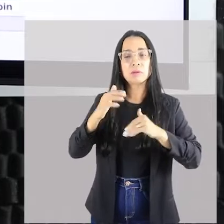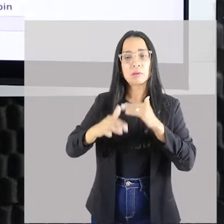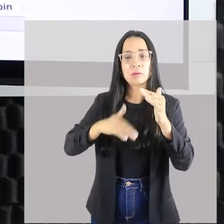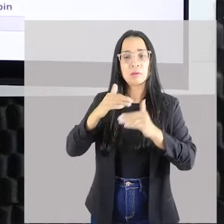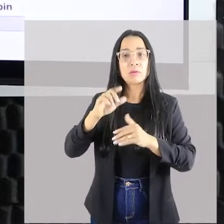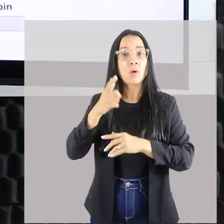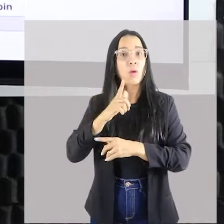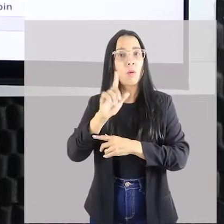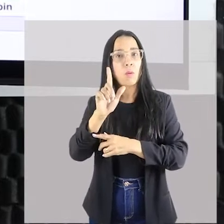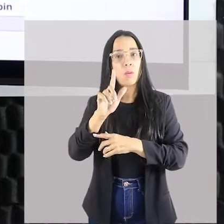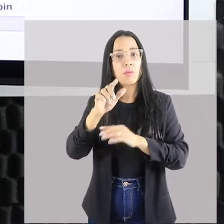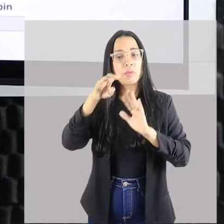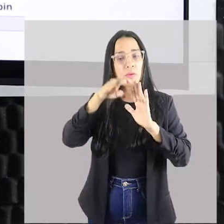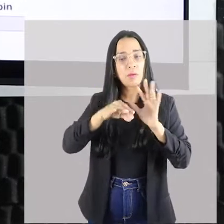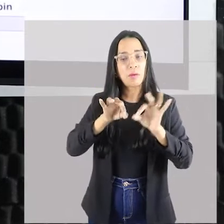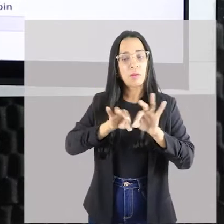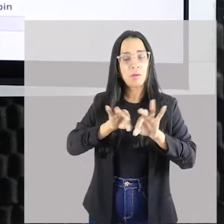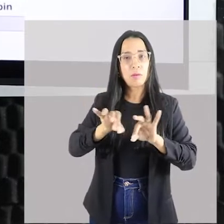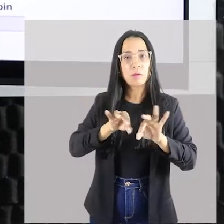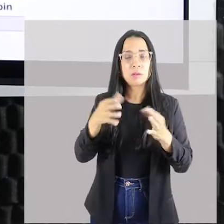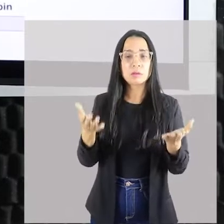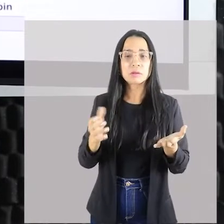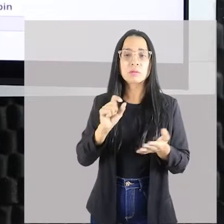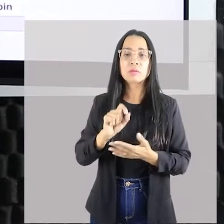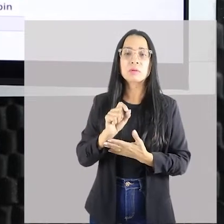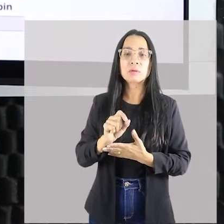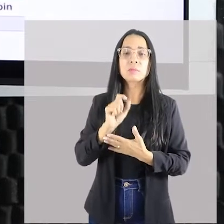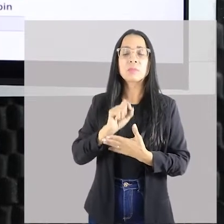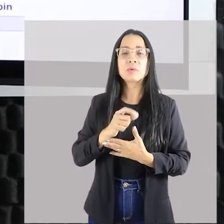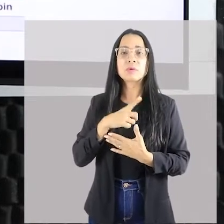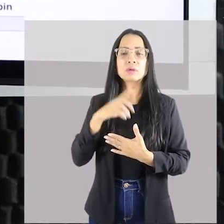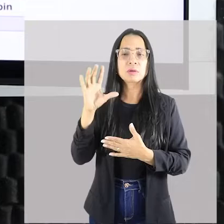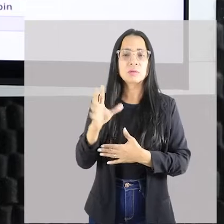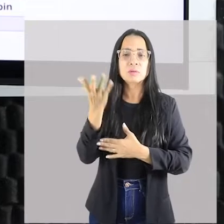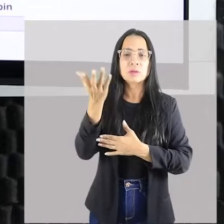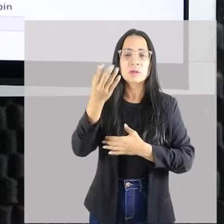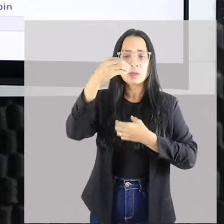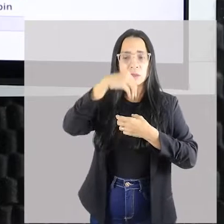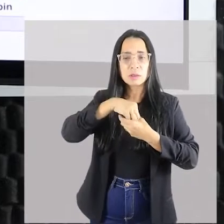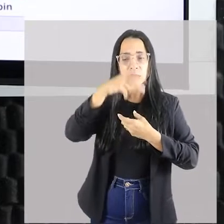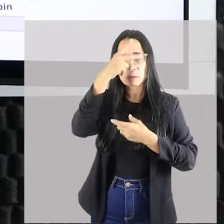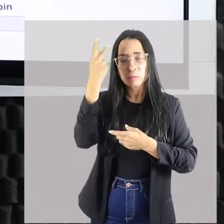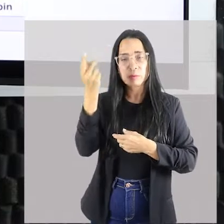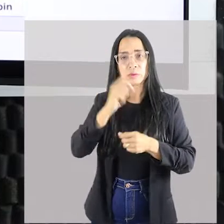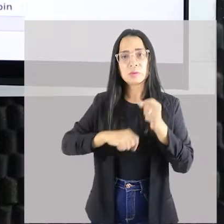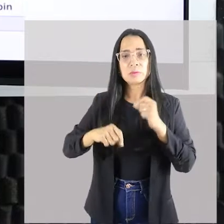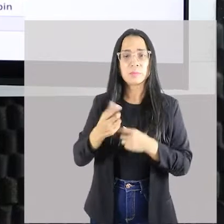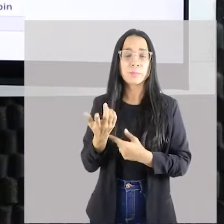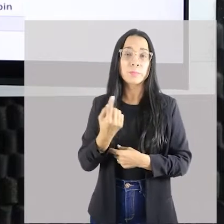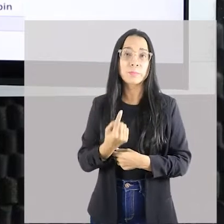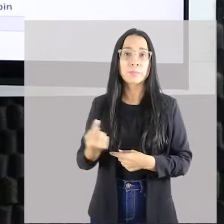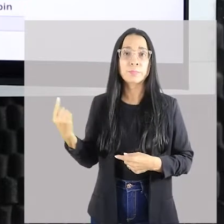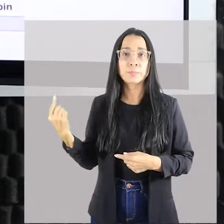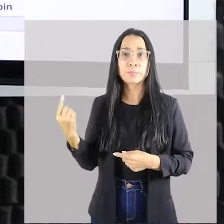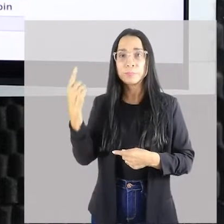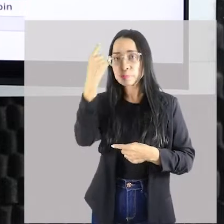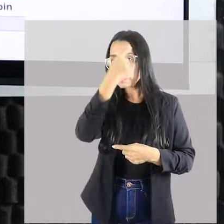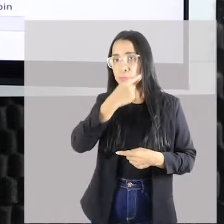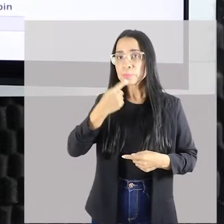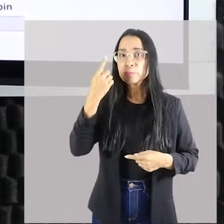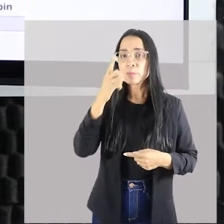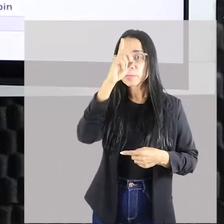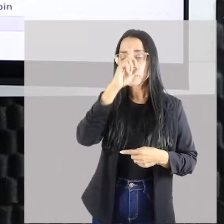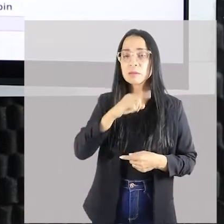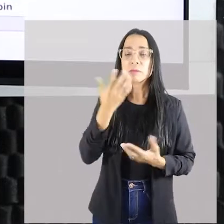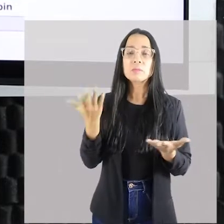desenvolvendo outra sequência. O que isso pode acarretar no indivíduo, gente? A anemia falciforme, né, é um tipo ali de